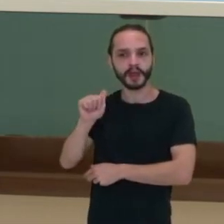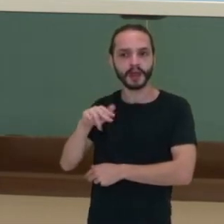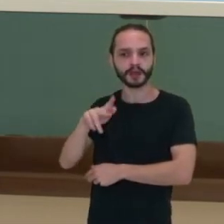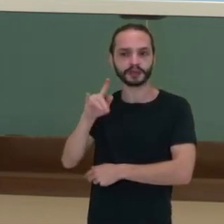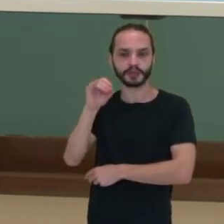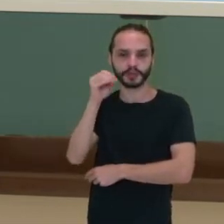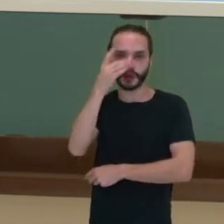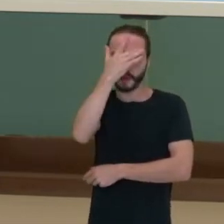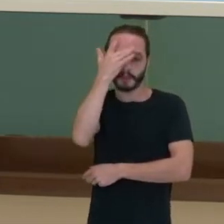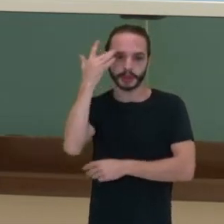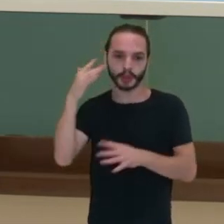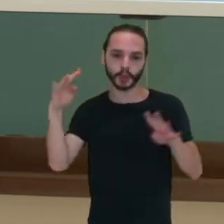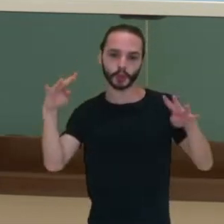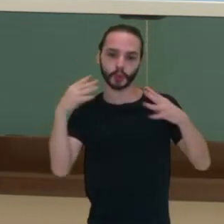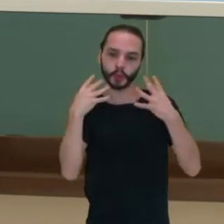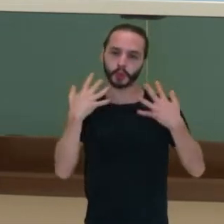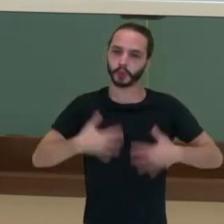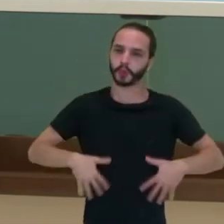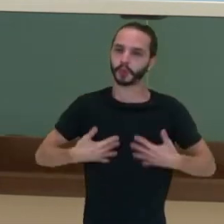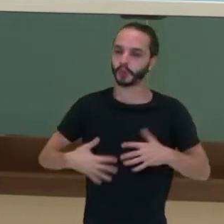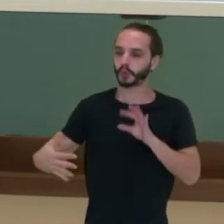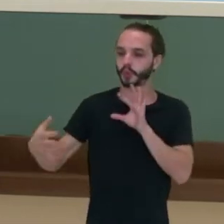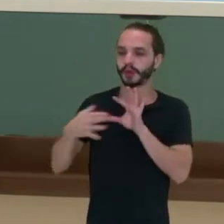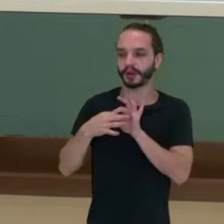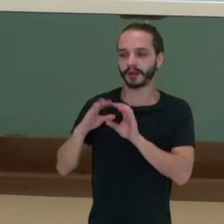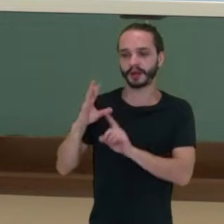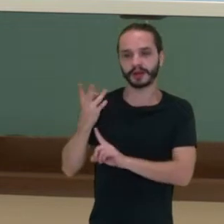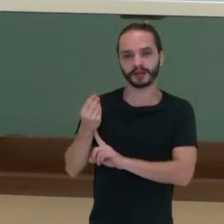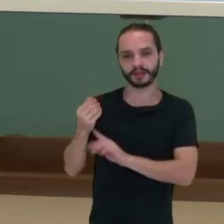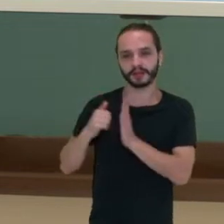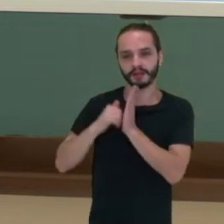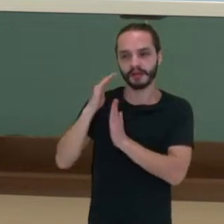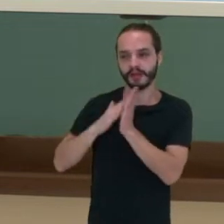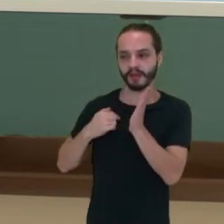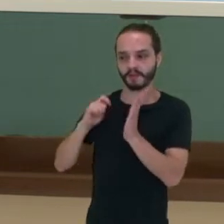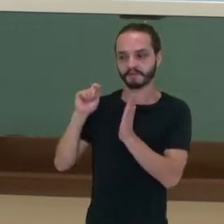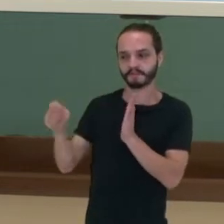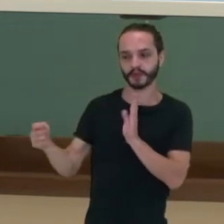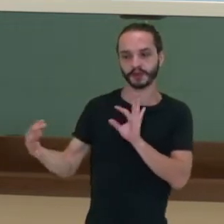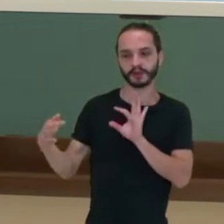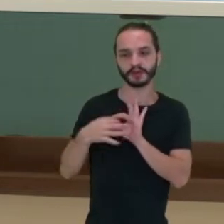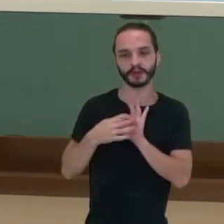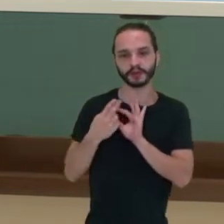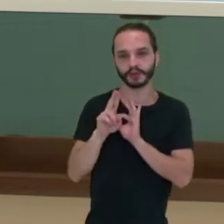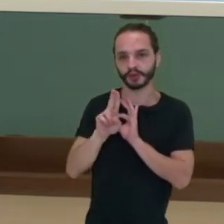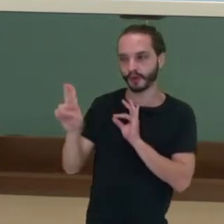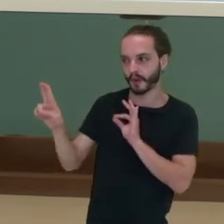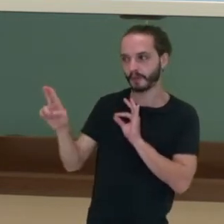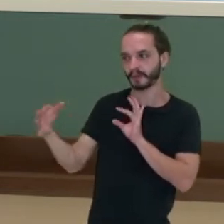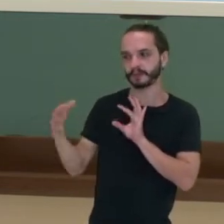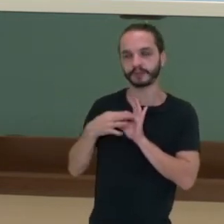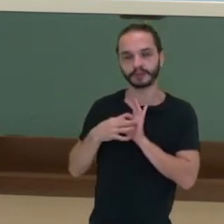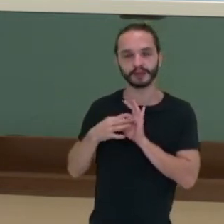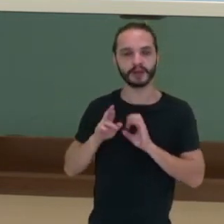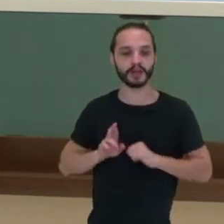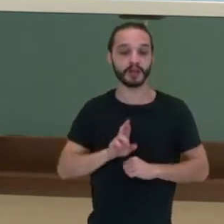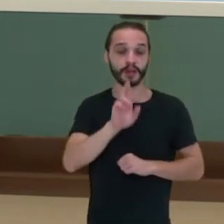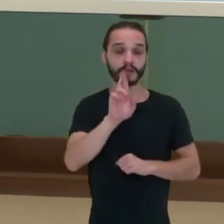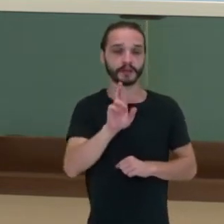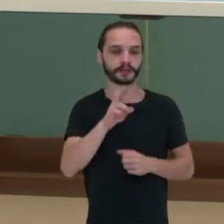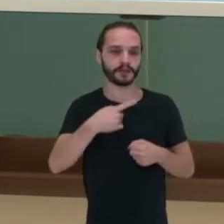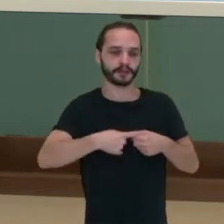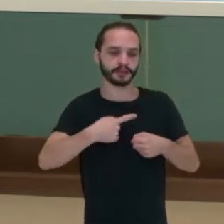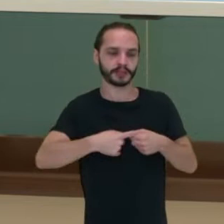Então você era uma pessoa ligada a esse grande artista. No caso, o Lourenço Magnífico, ele era um diplomata. Então ele representava a cidade de Florença perante o